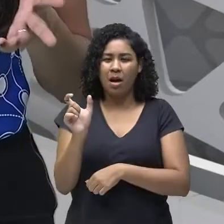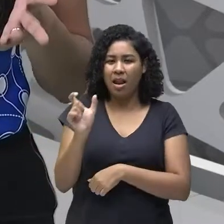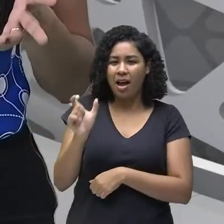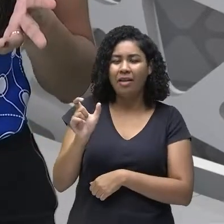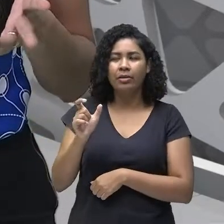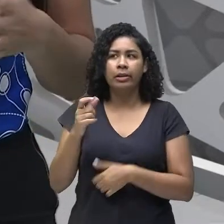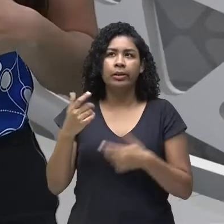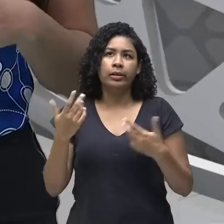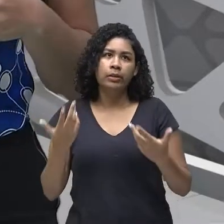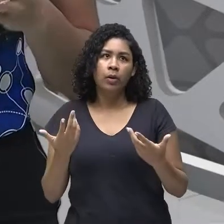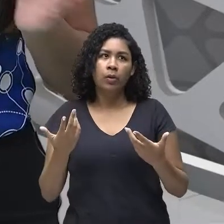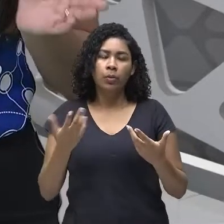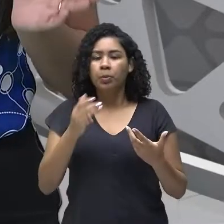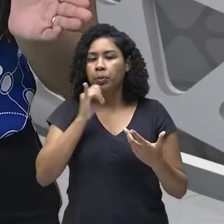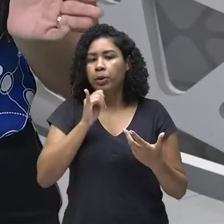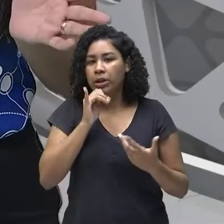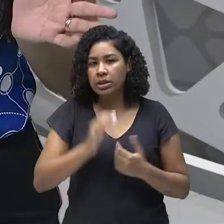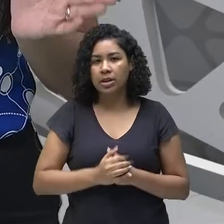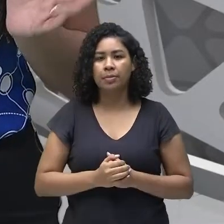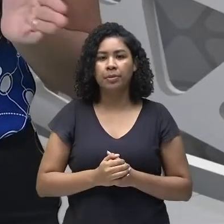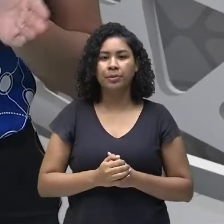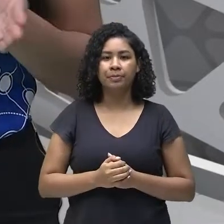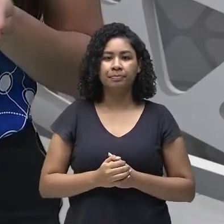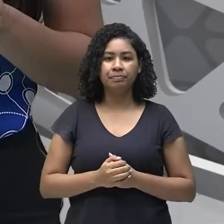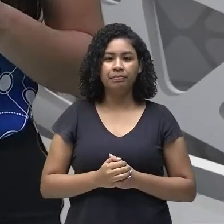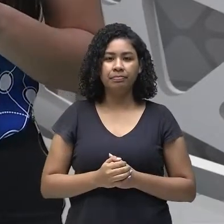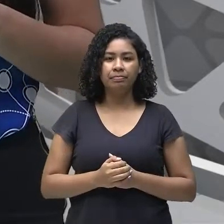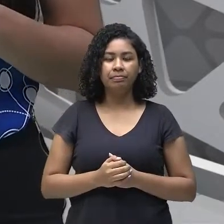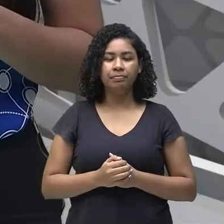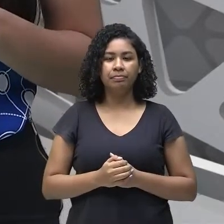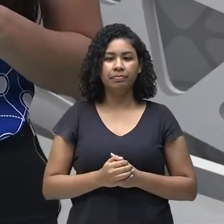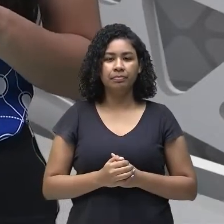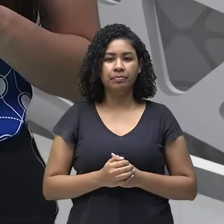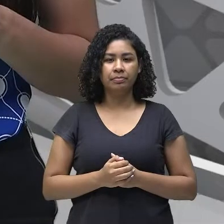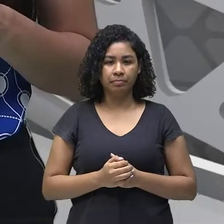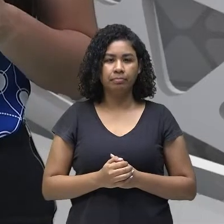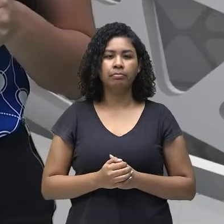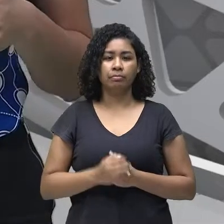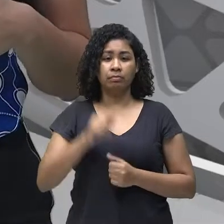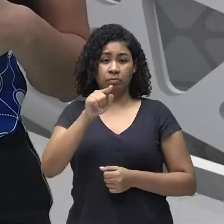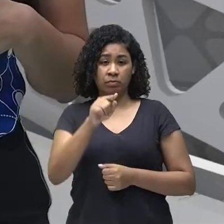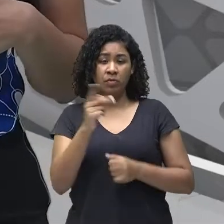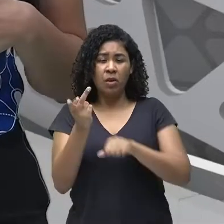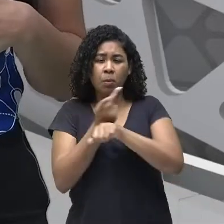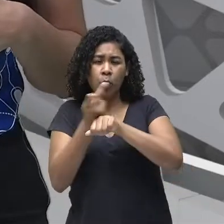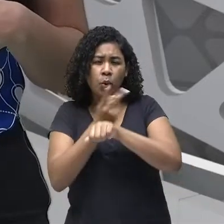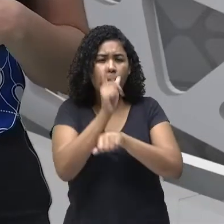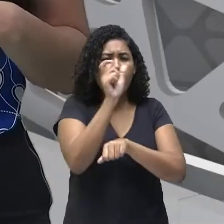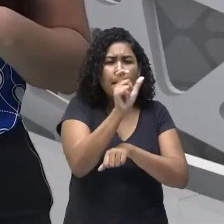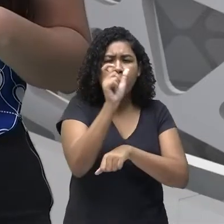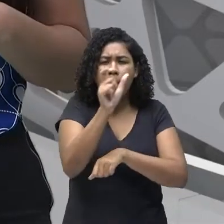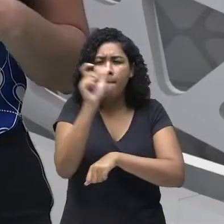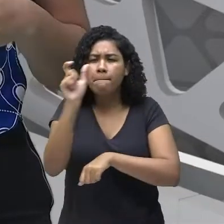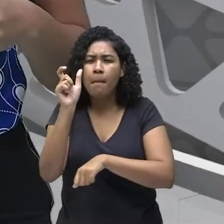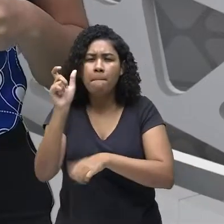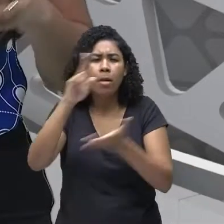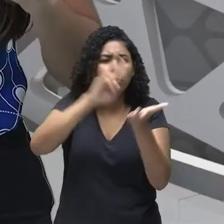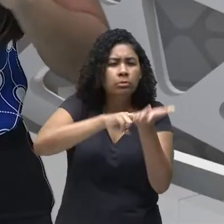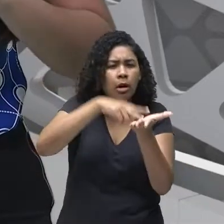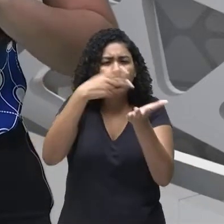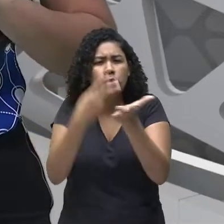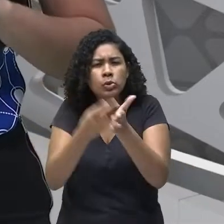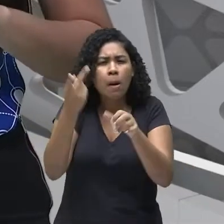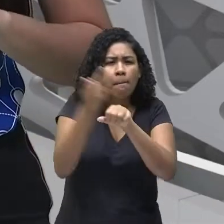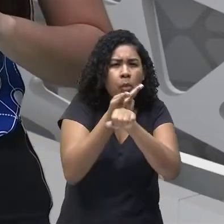Como assim, teacher? Você não vai traduzir palavra por palavra, a não ser que você veja ali,